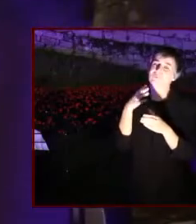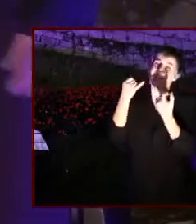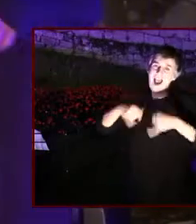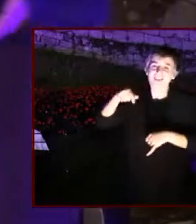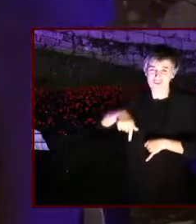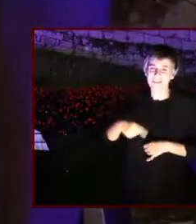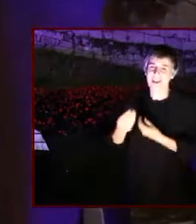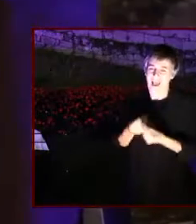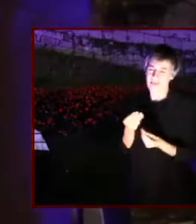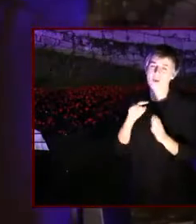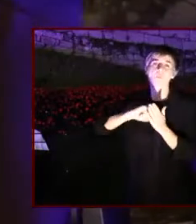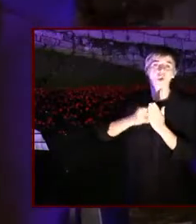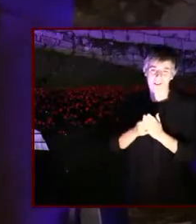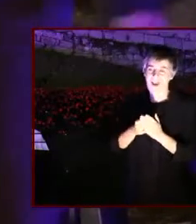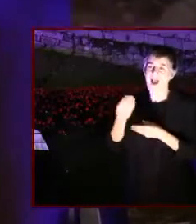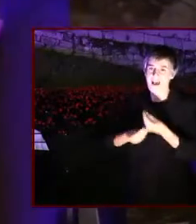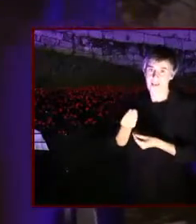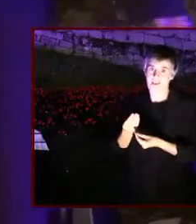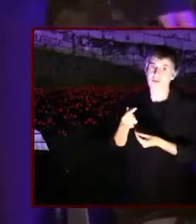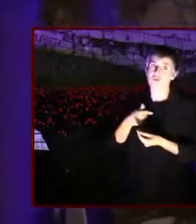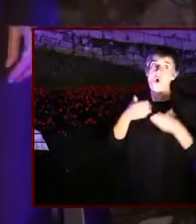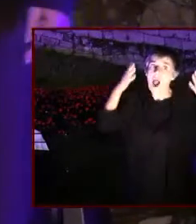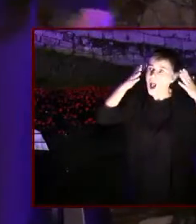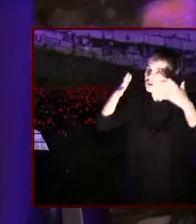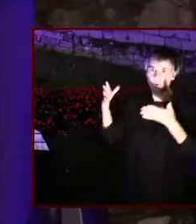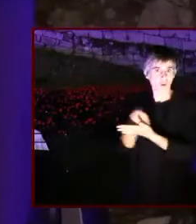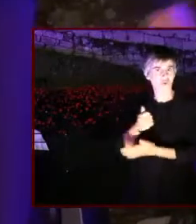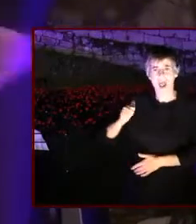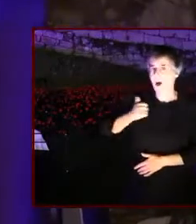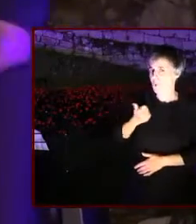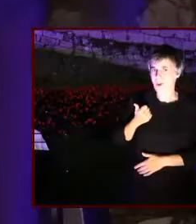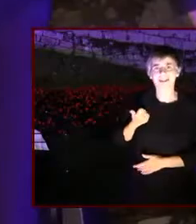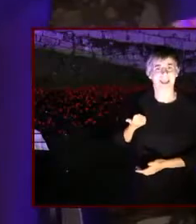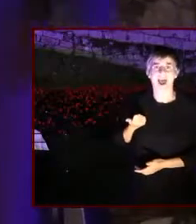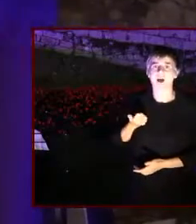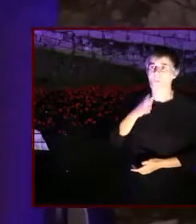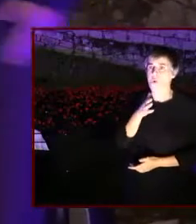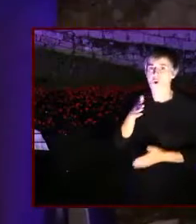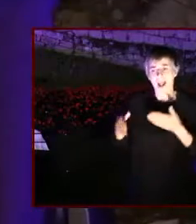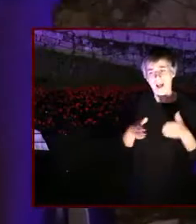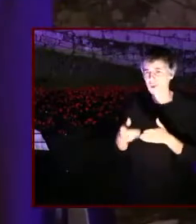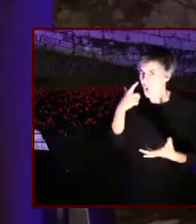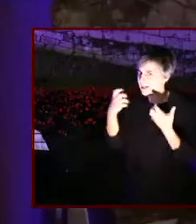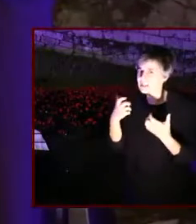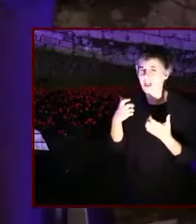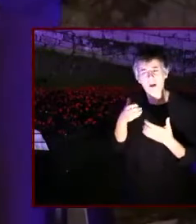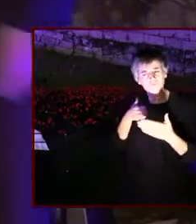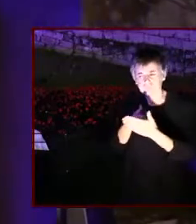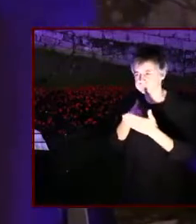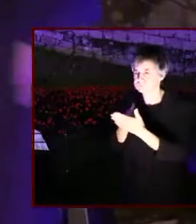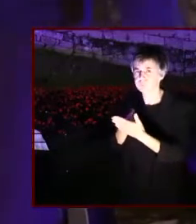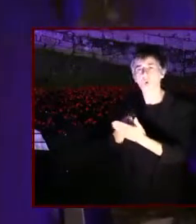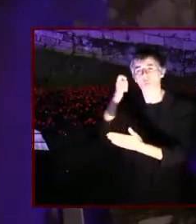a todo o mundo que aproveite oportunidades como estas porque o camiño como artista é moi duro, pero hai anacos de luz como